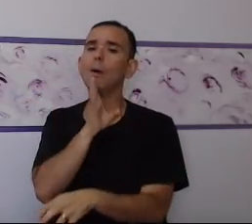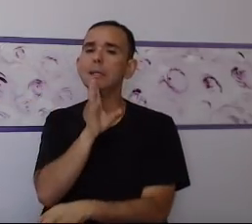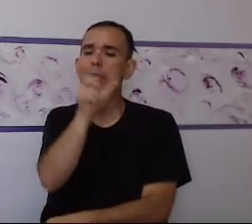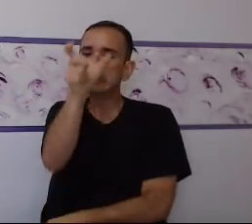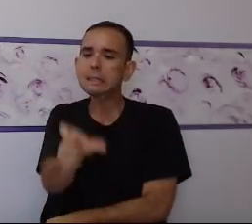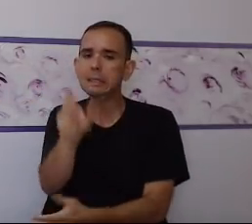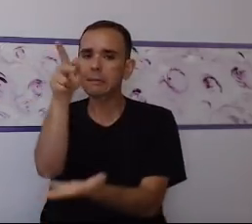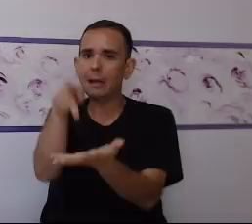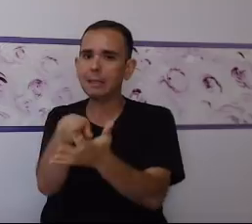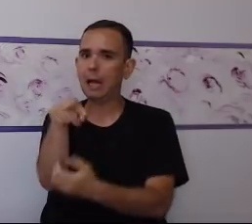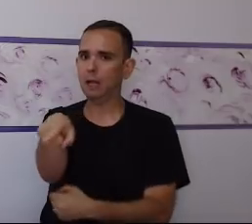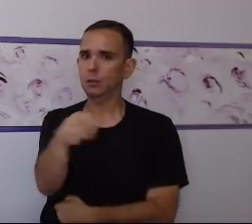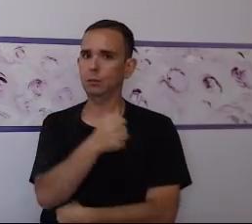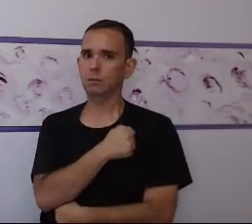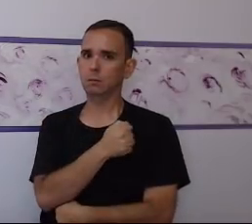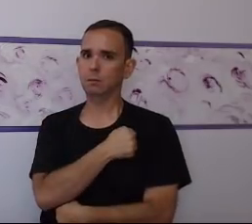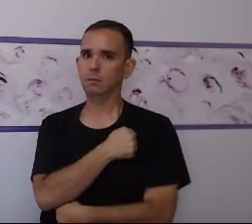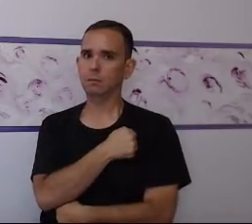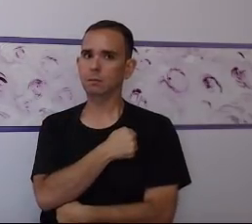meu aluno.